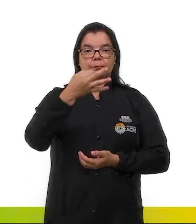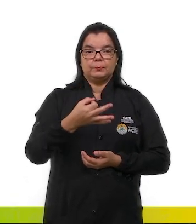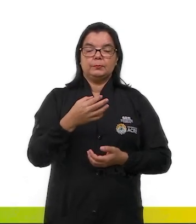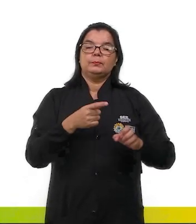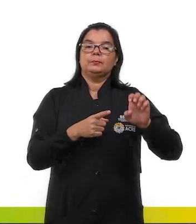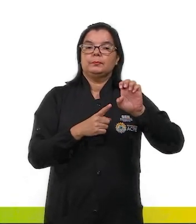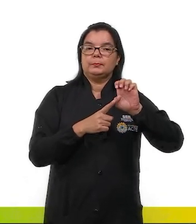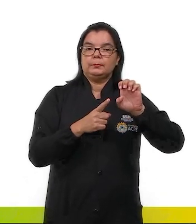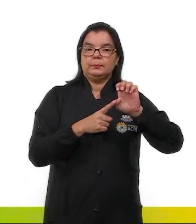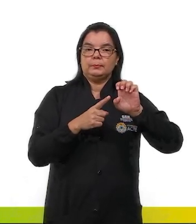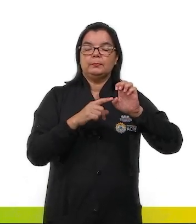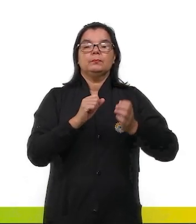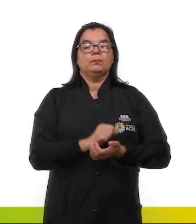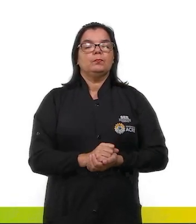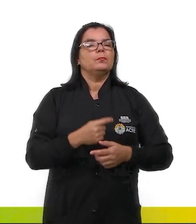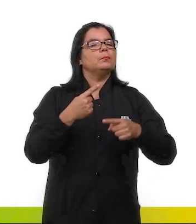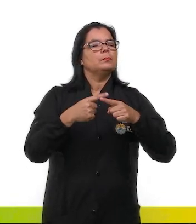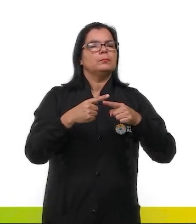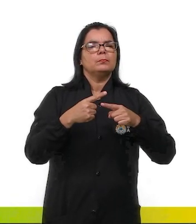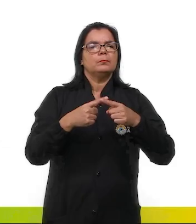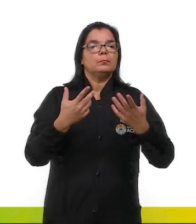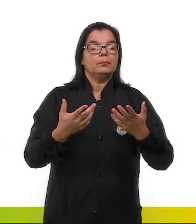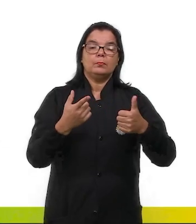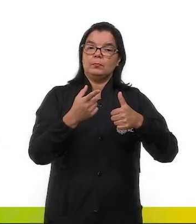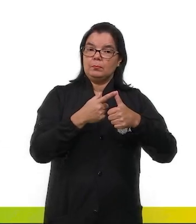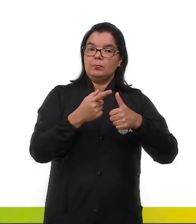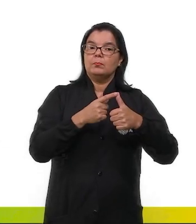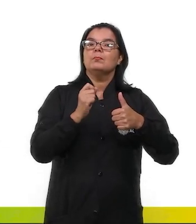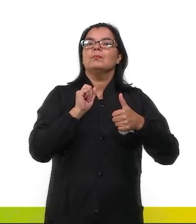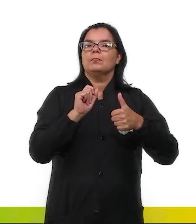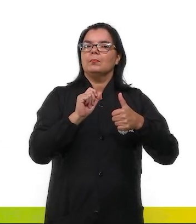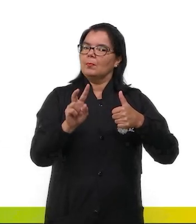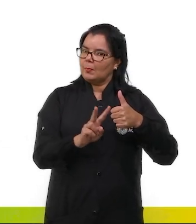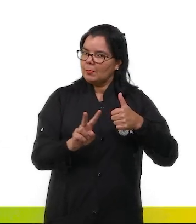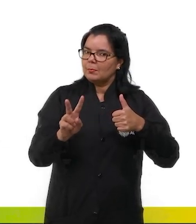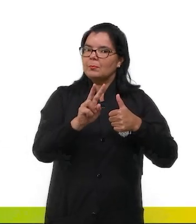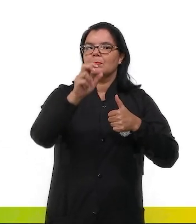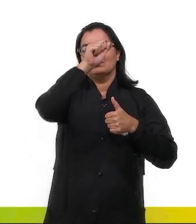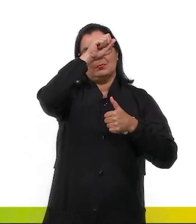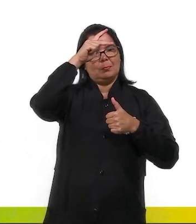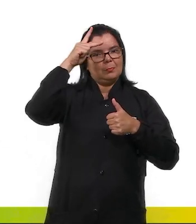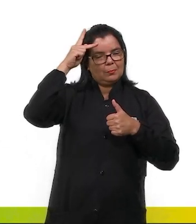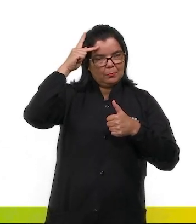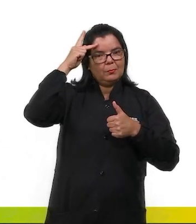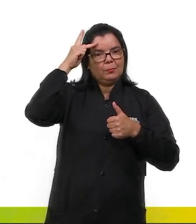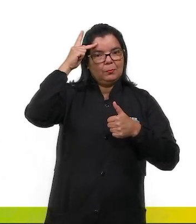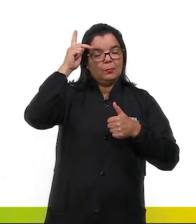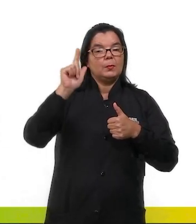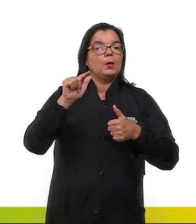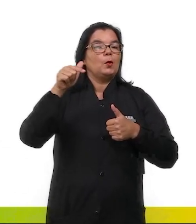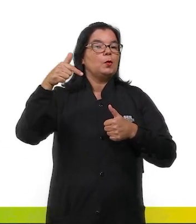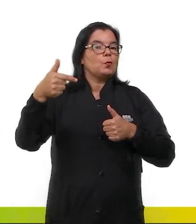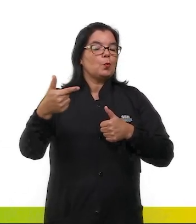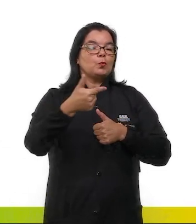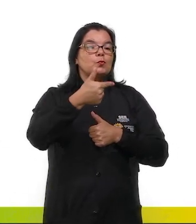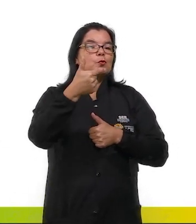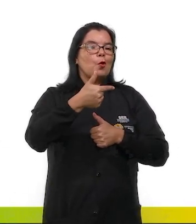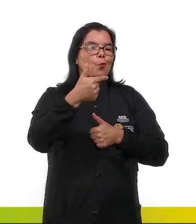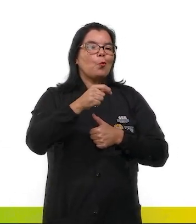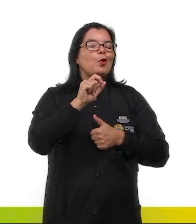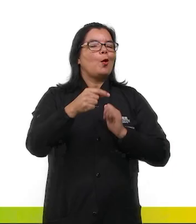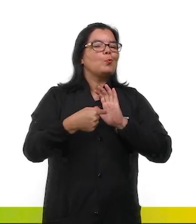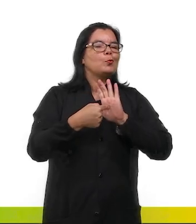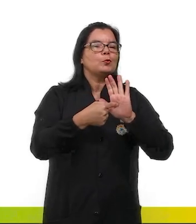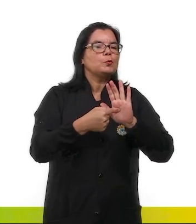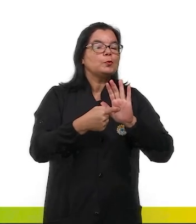nosso gabarito é a letra E. Por quê? O primeiro, ele busca essa valorização à prefeitura, enquanto o segundo,